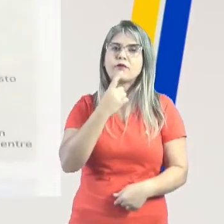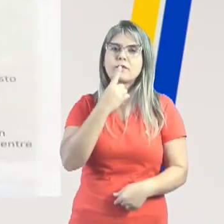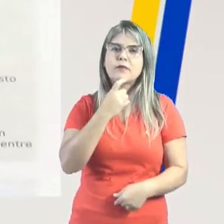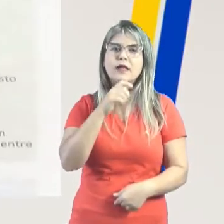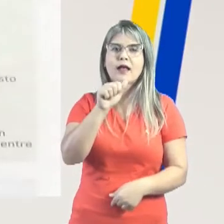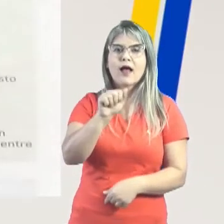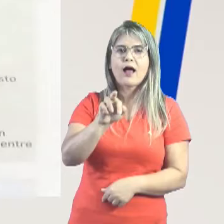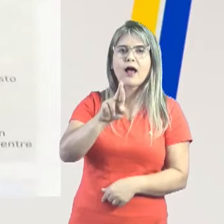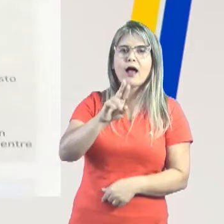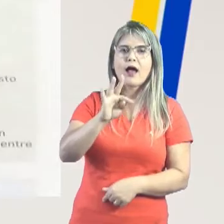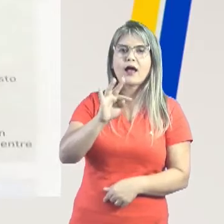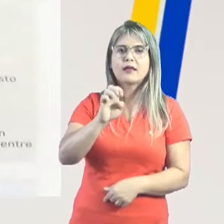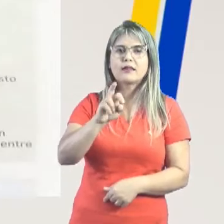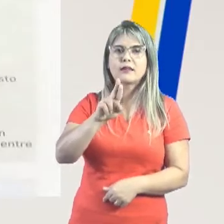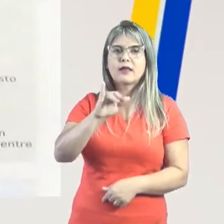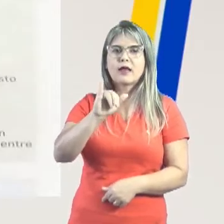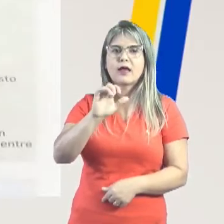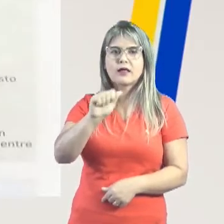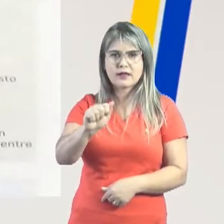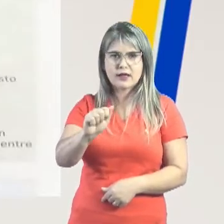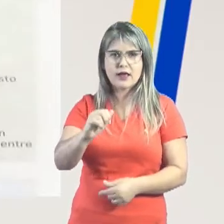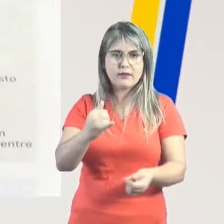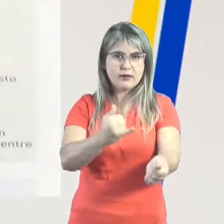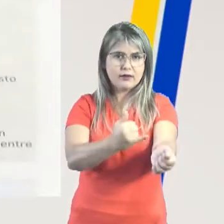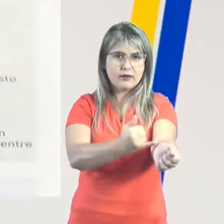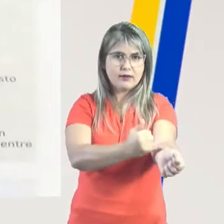evidenciamos a parte